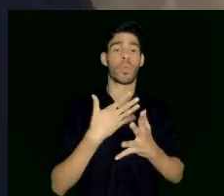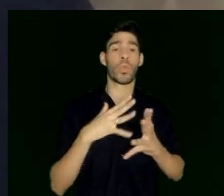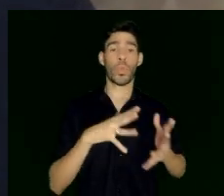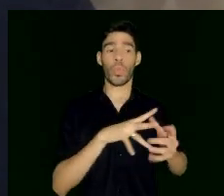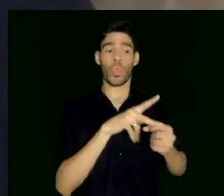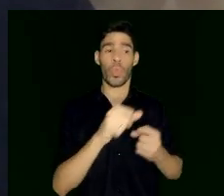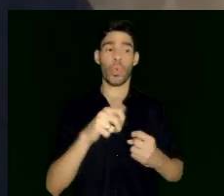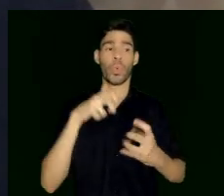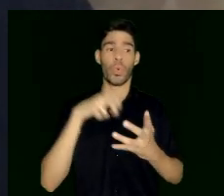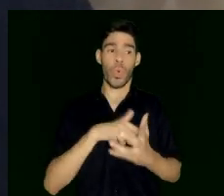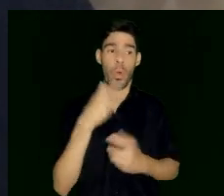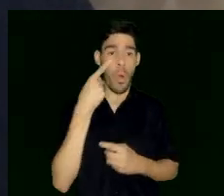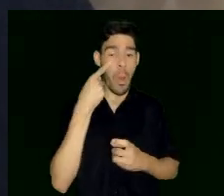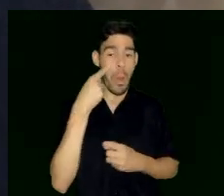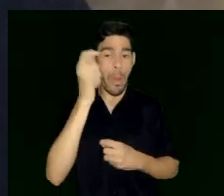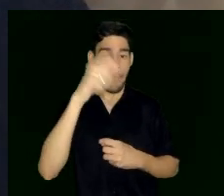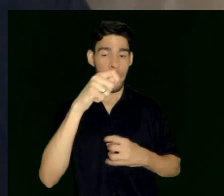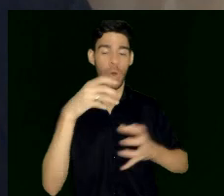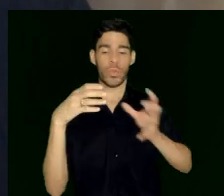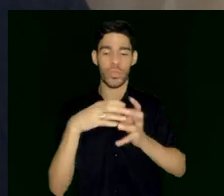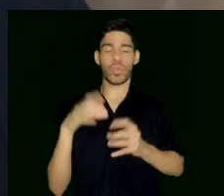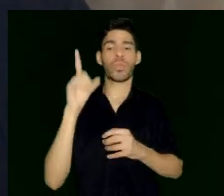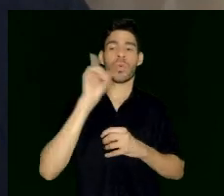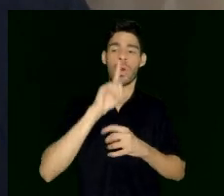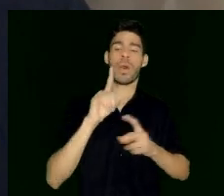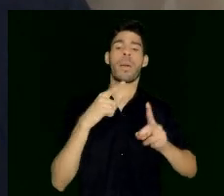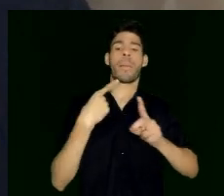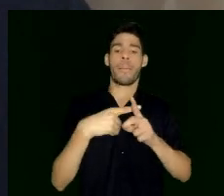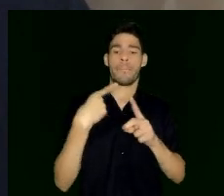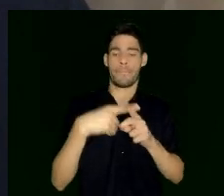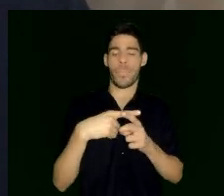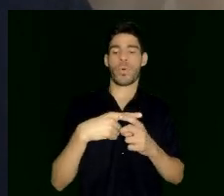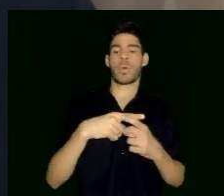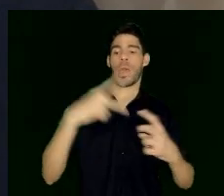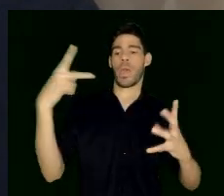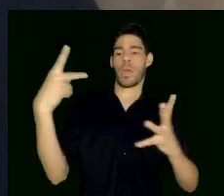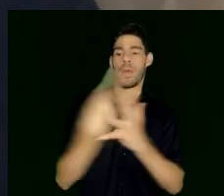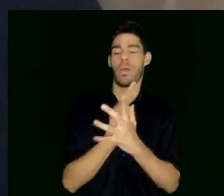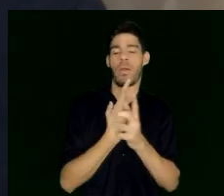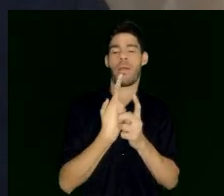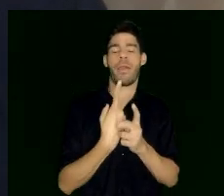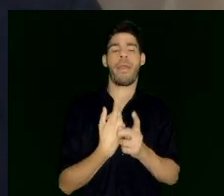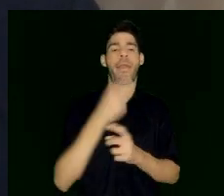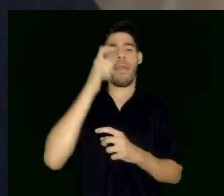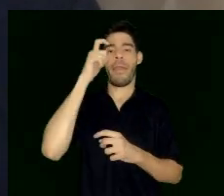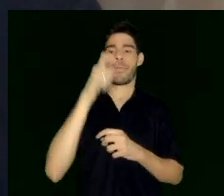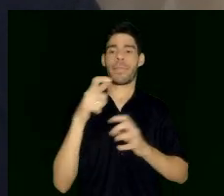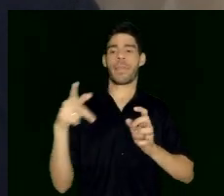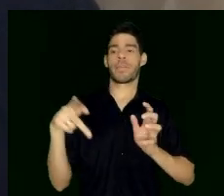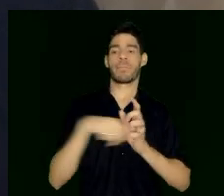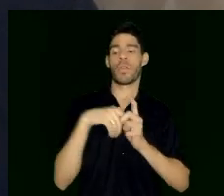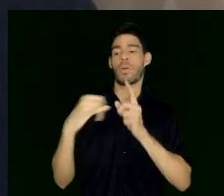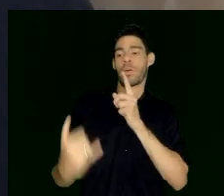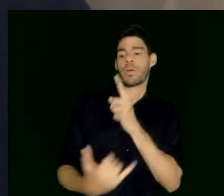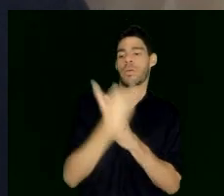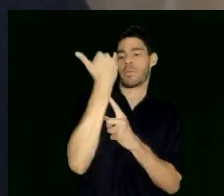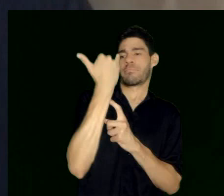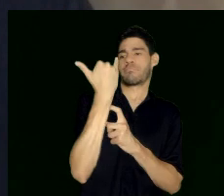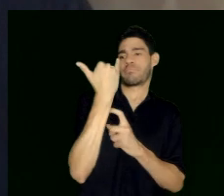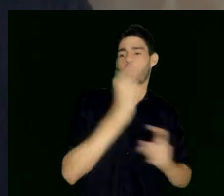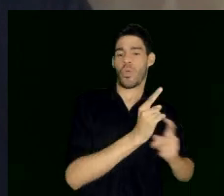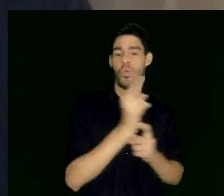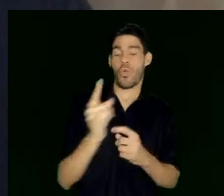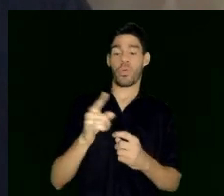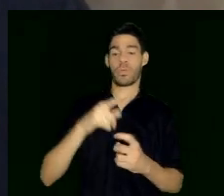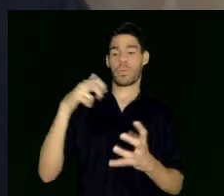todas as condenações, basta verificar lá na Corte Interamericana, foram decorrentes de violações de interesses da vítima. Não há